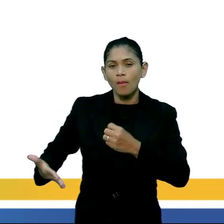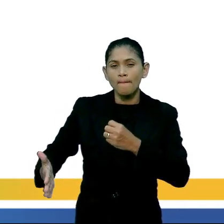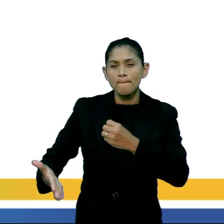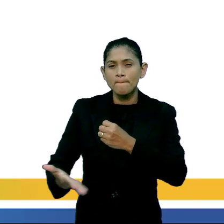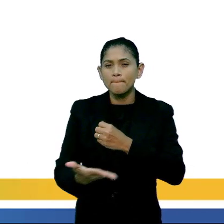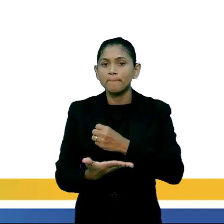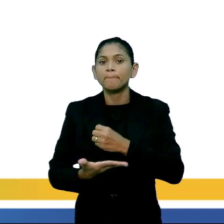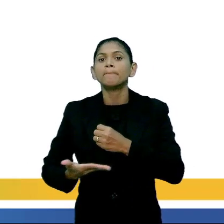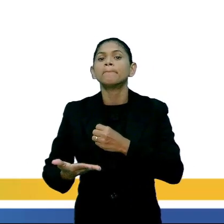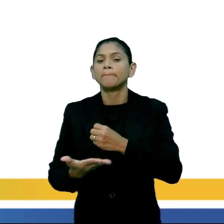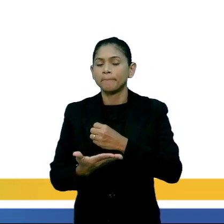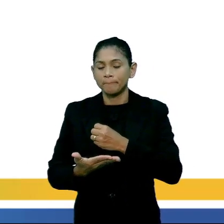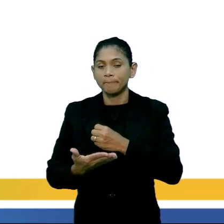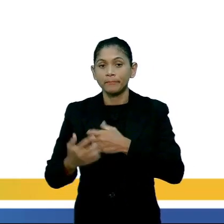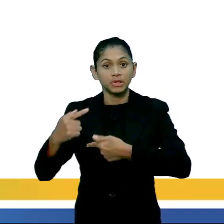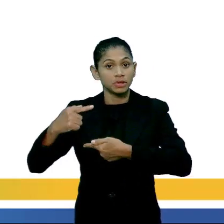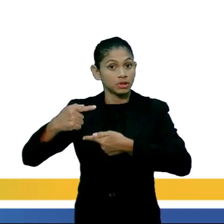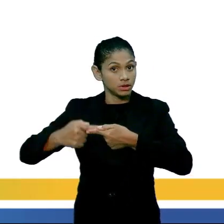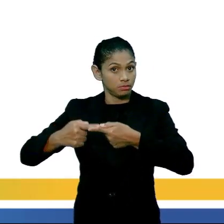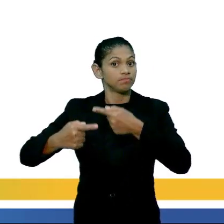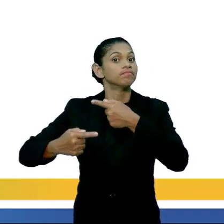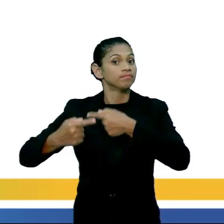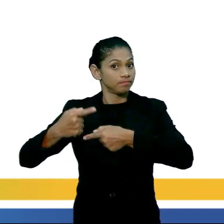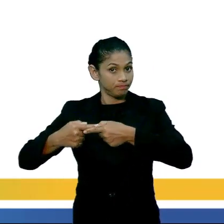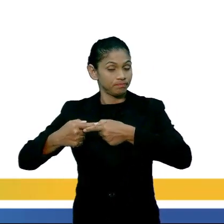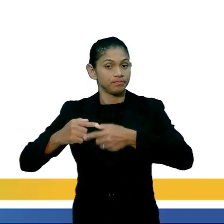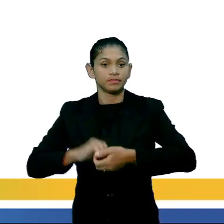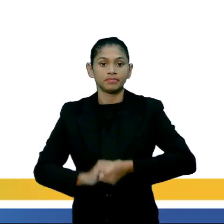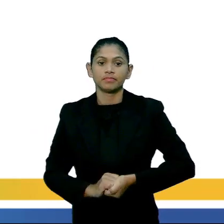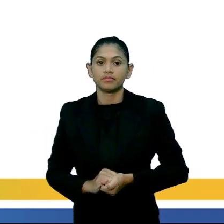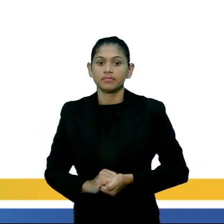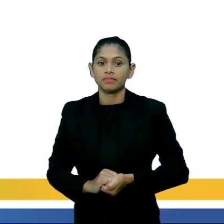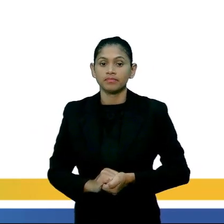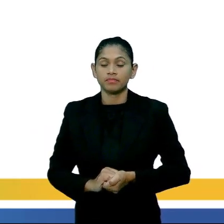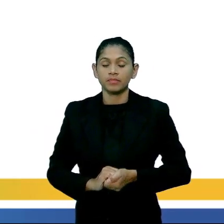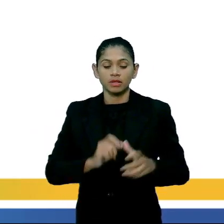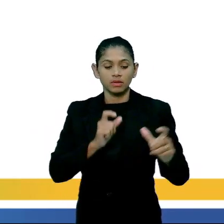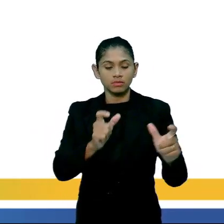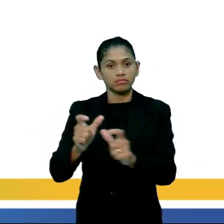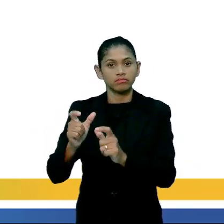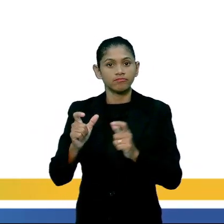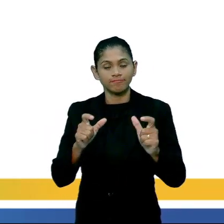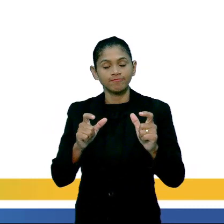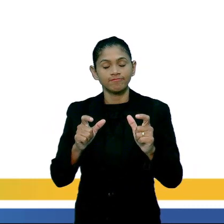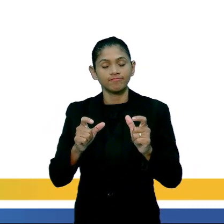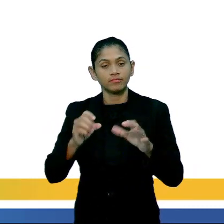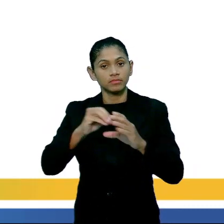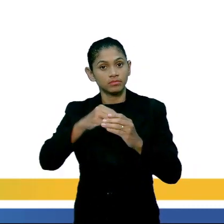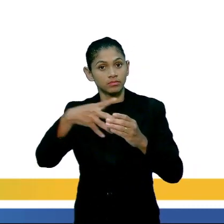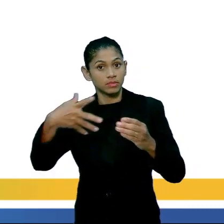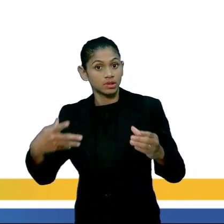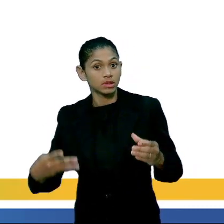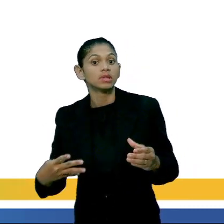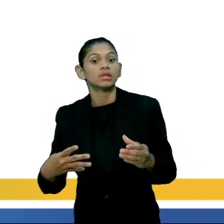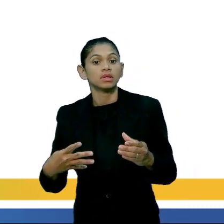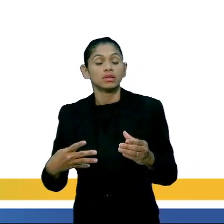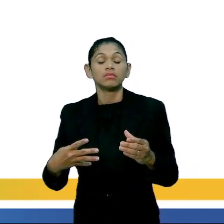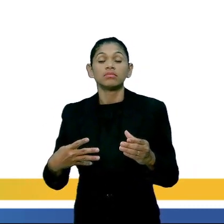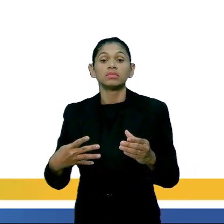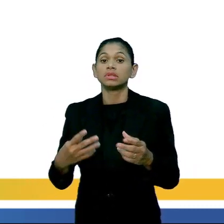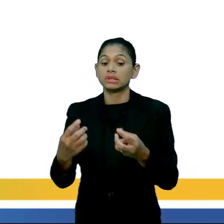ocupam lugar no espaço devido às suas características de serem tridimensionais. Por